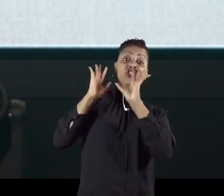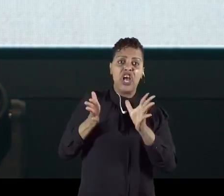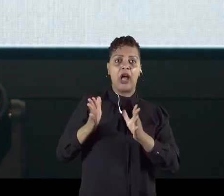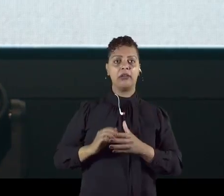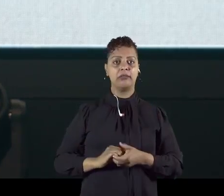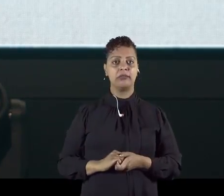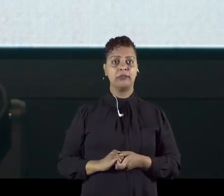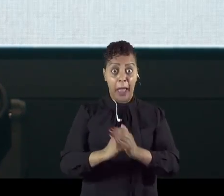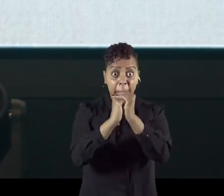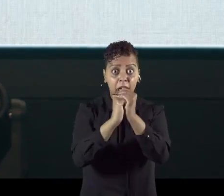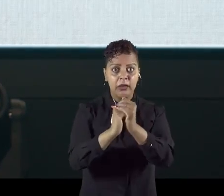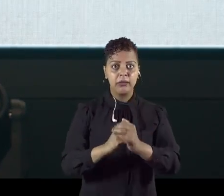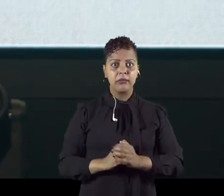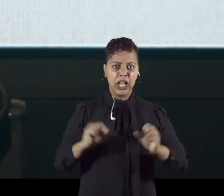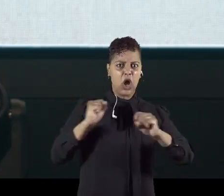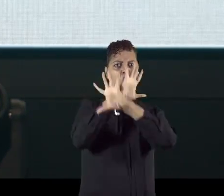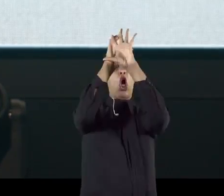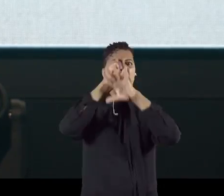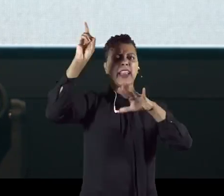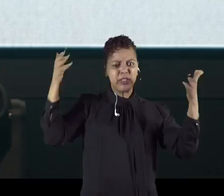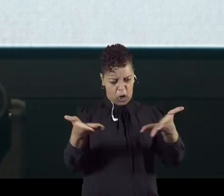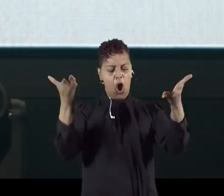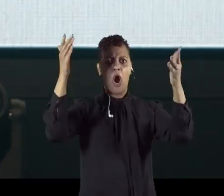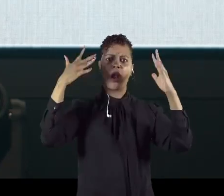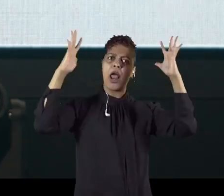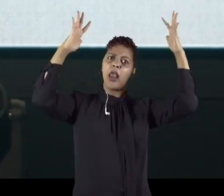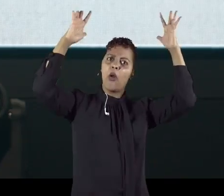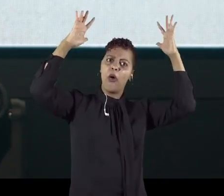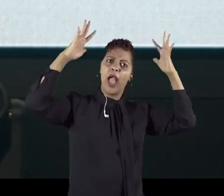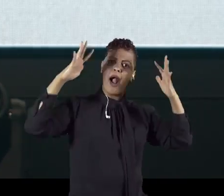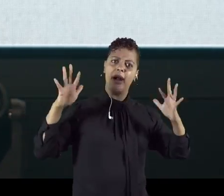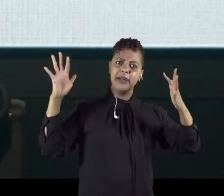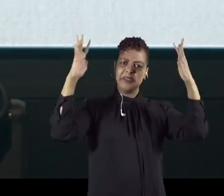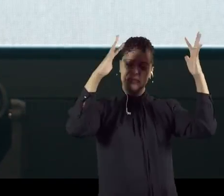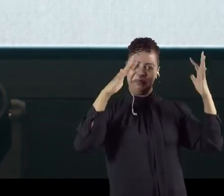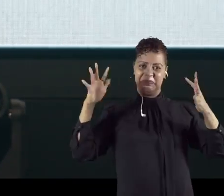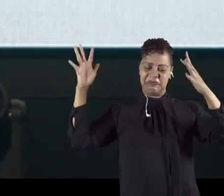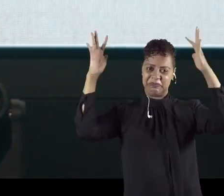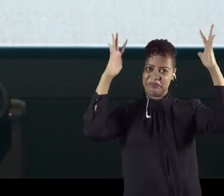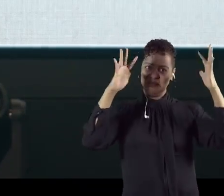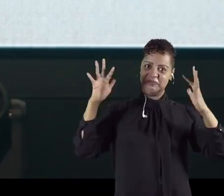Amém irmãos dá um blog um grito de júbilo a igreja